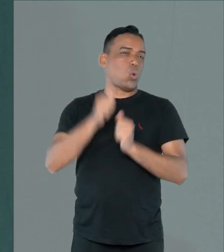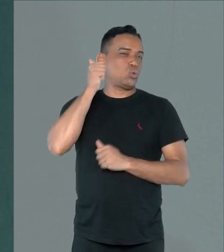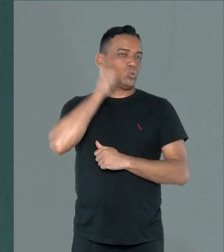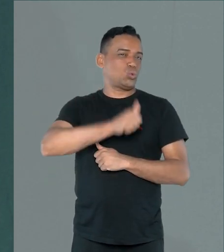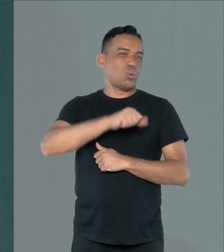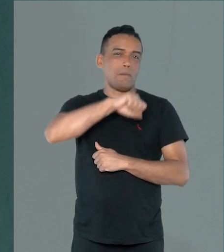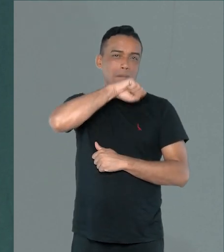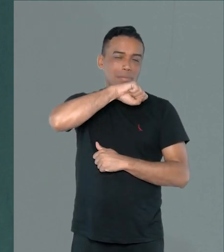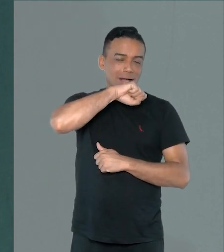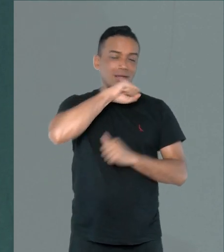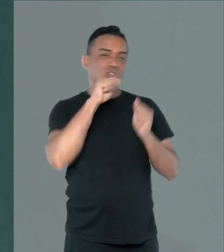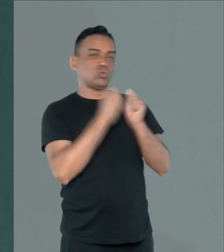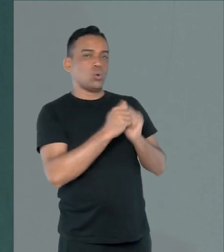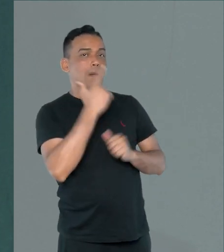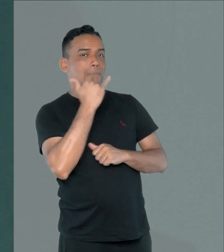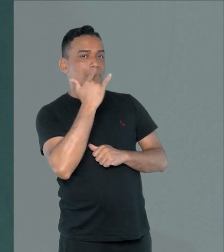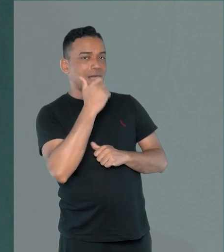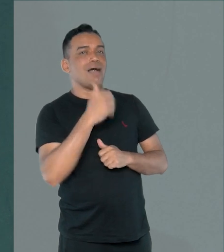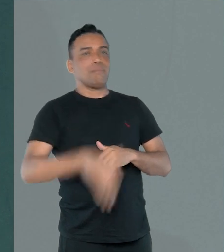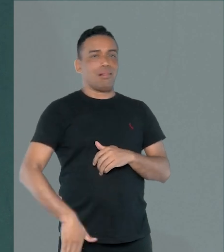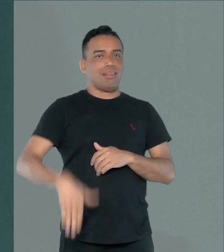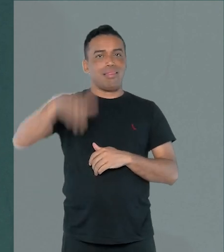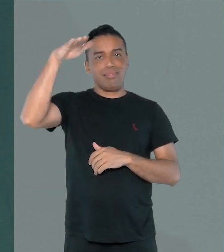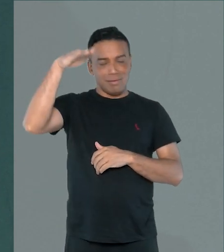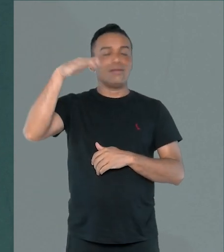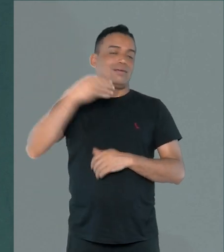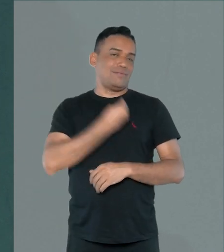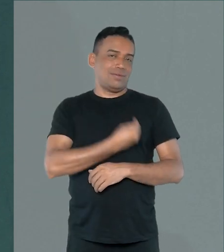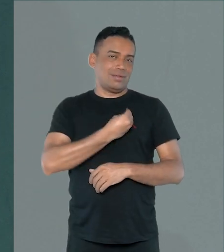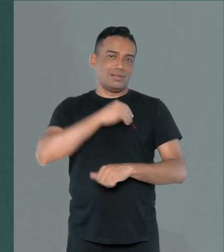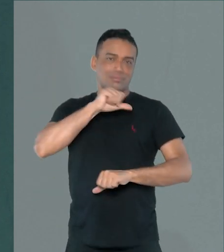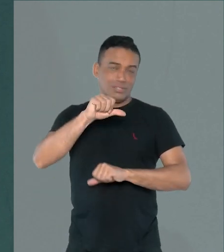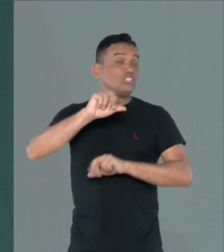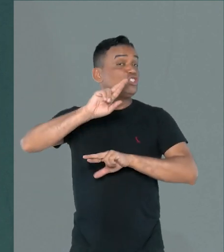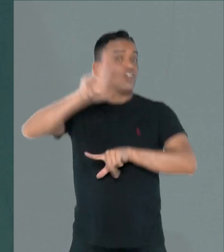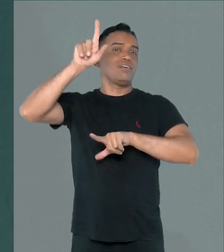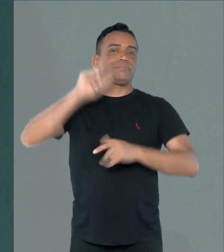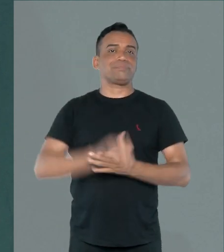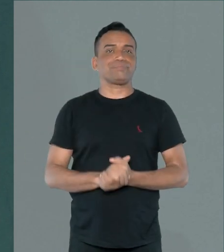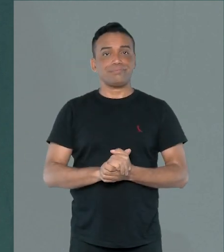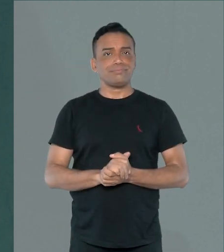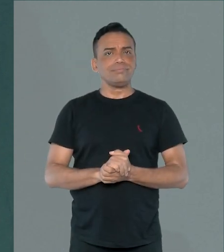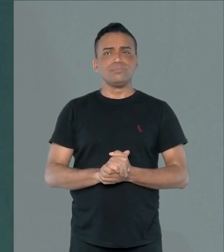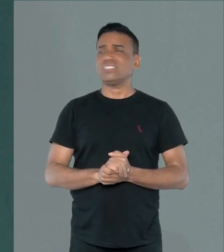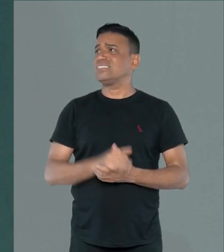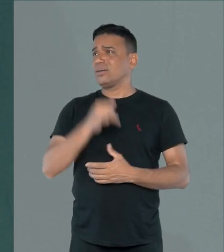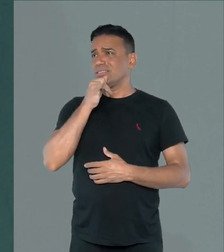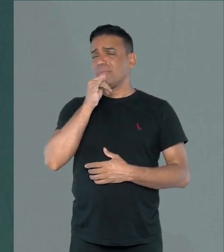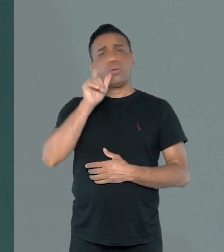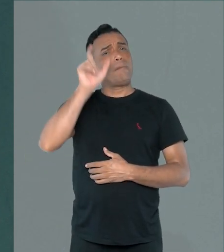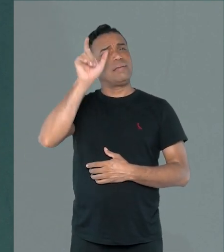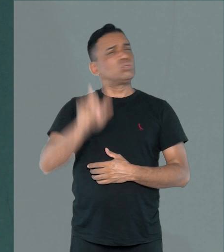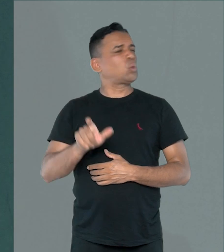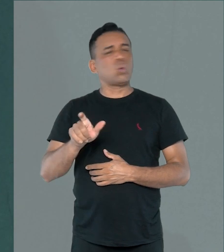as ordens do pai, vai ter, por sua vez, um outro destino. Quem emerge com uma personalidade muito